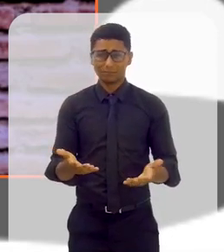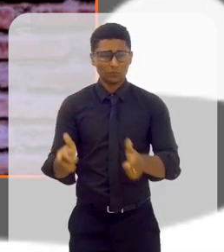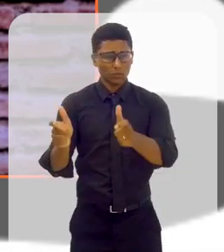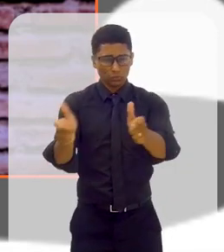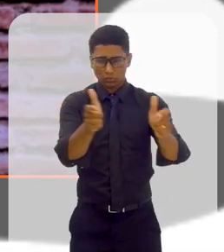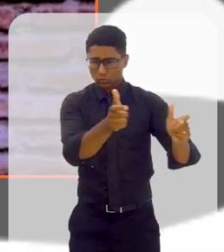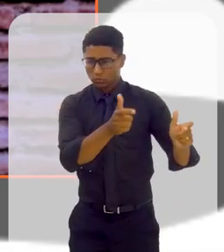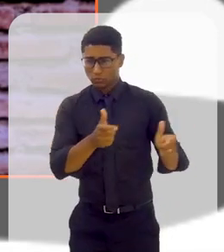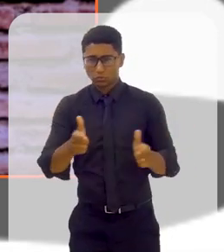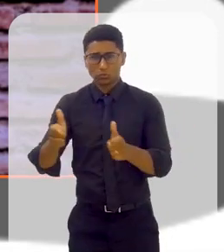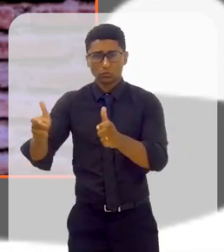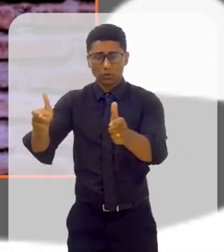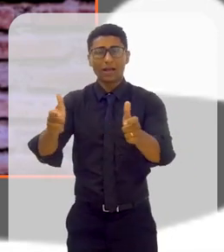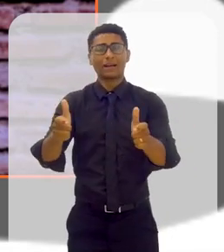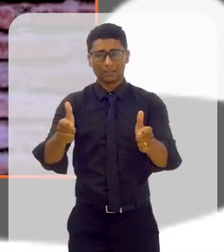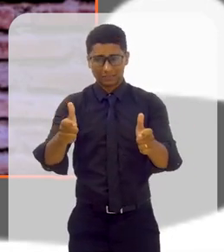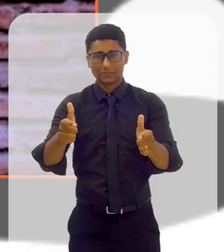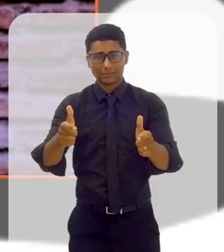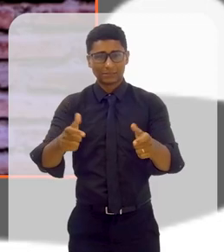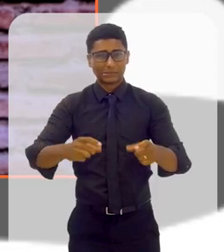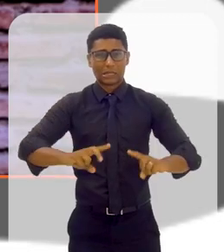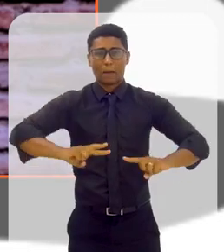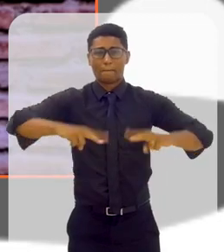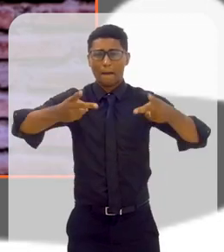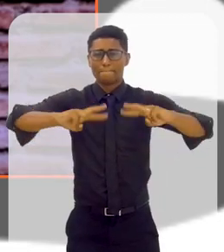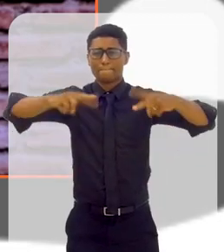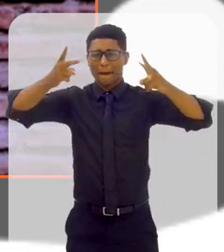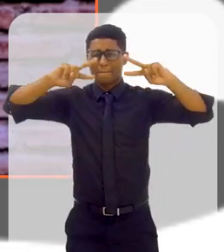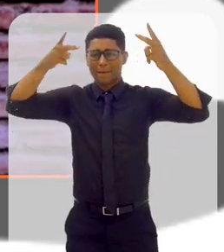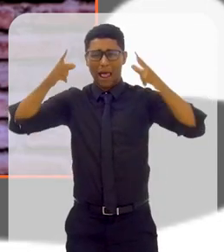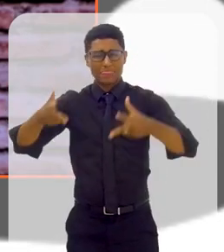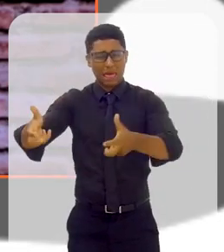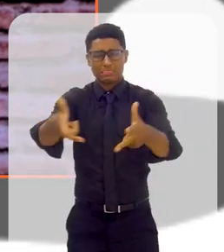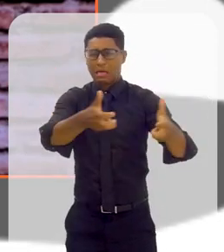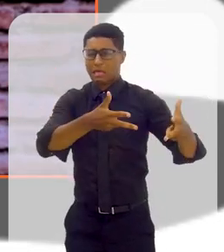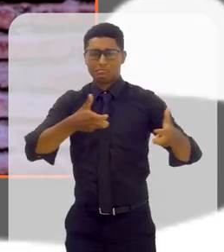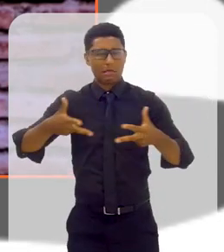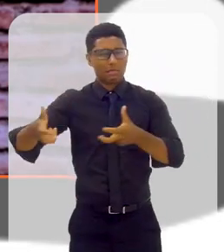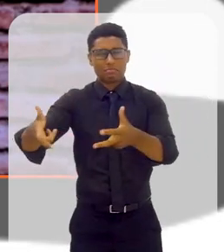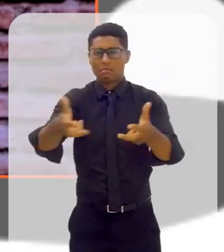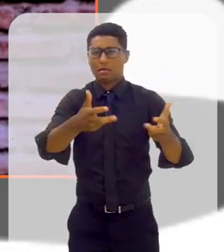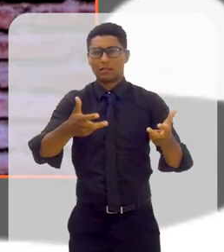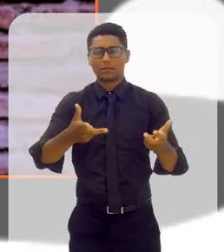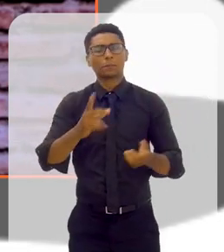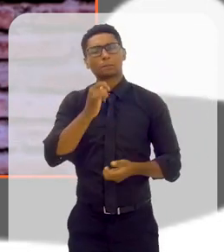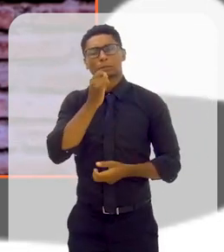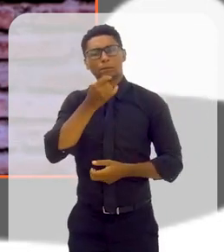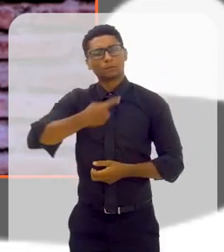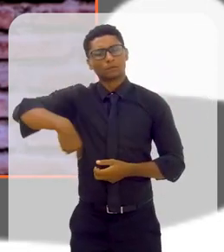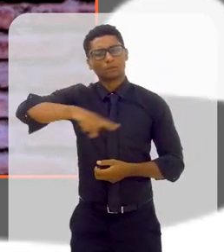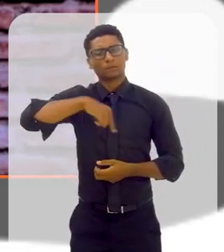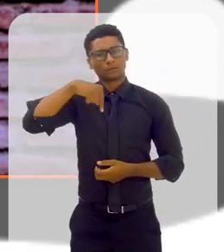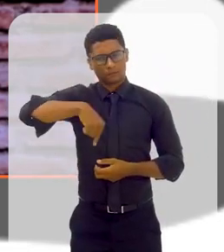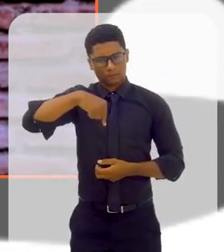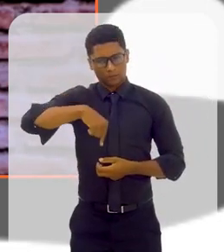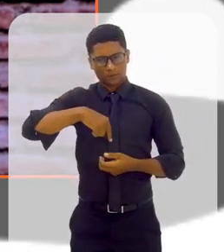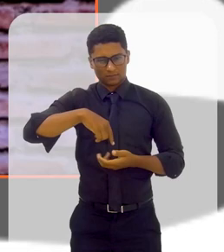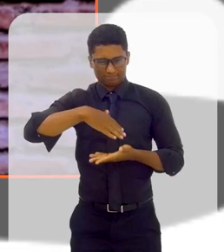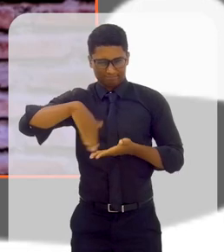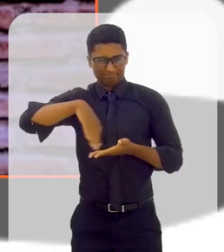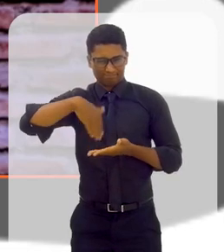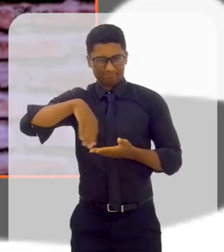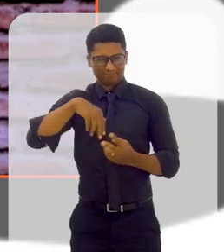regiões do mundo em relação à regeneração do sistema. Quando nós estamos sentados nesse escritório, fazendo